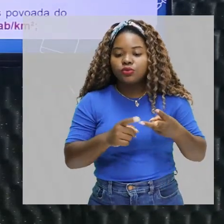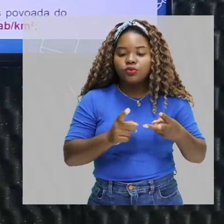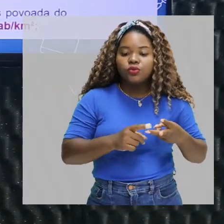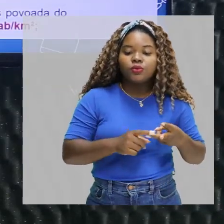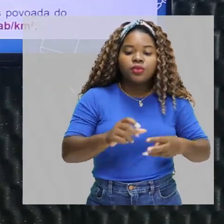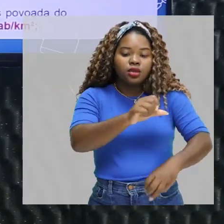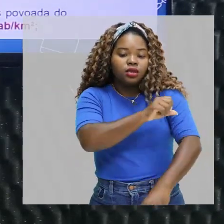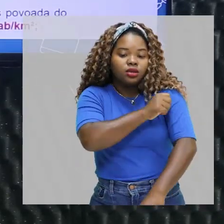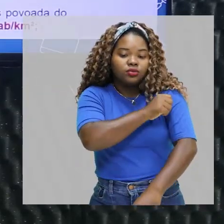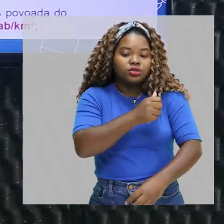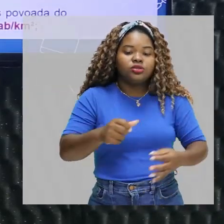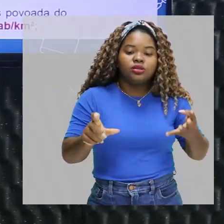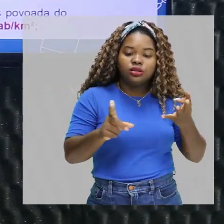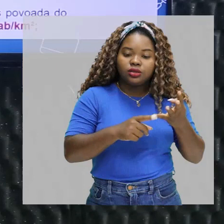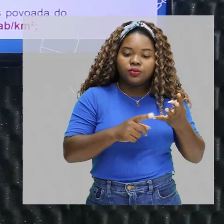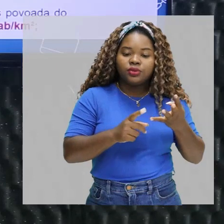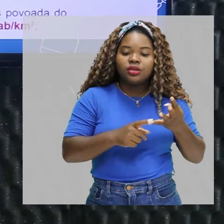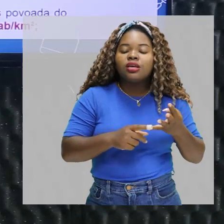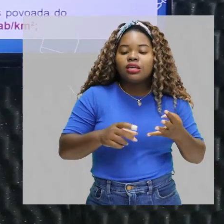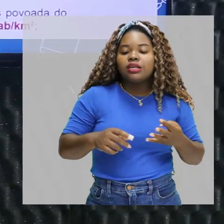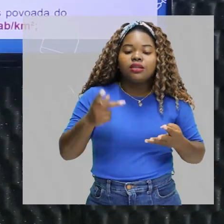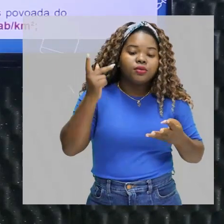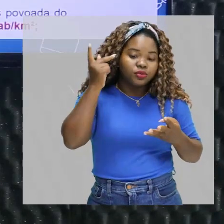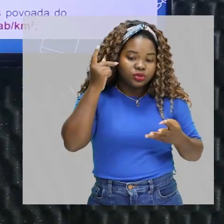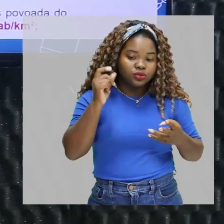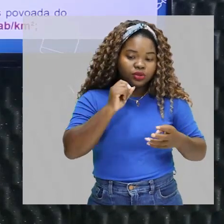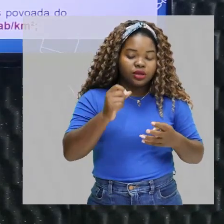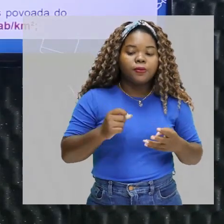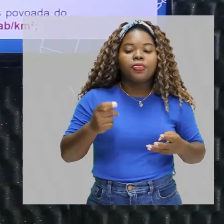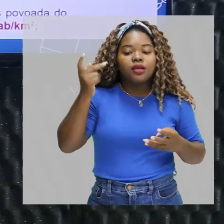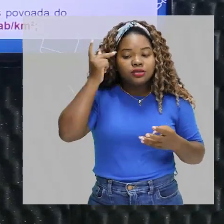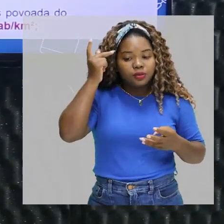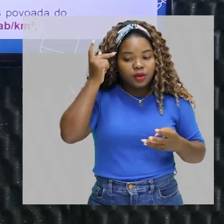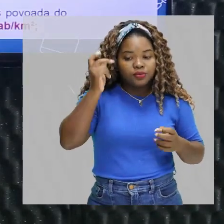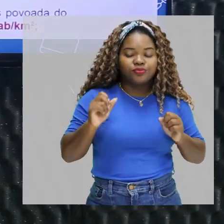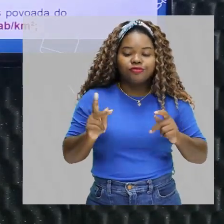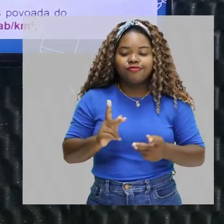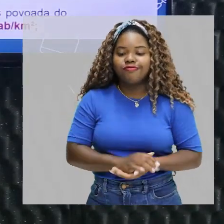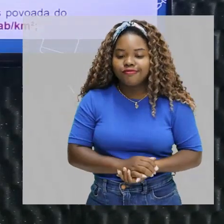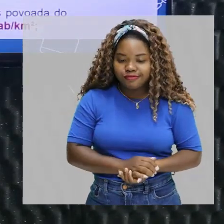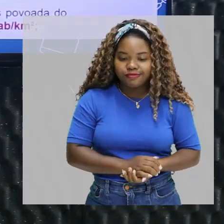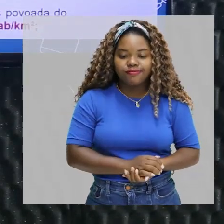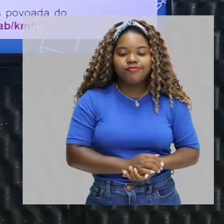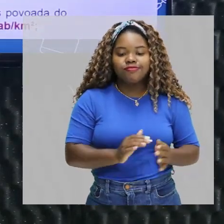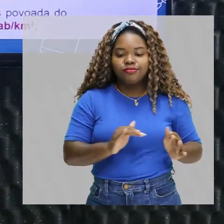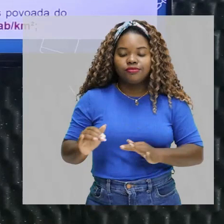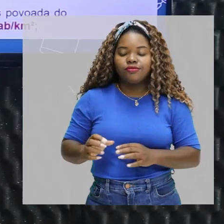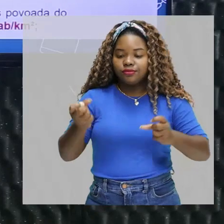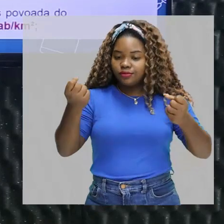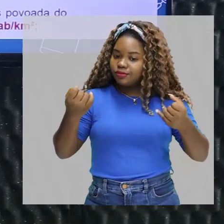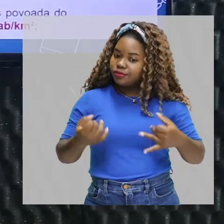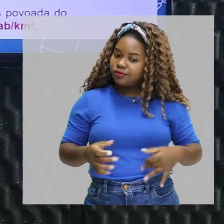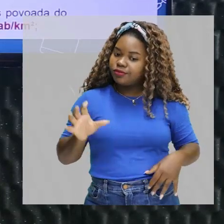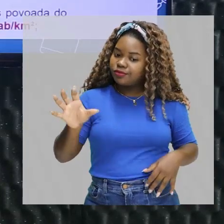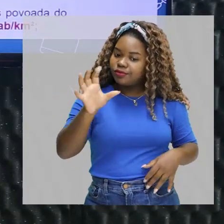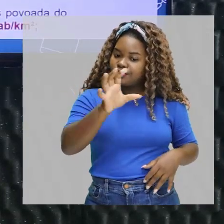com a sua capital São Paulo beleza galera quando nós falamos das macrorregiões do Brasil né das cinco macrorregiões sabemos que